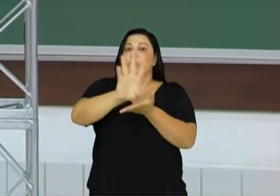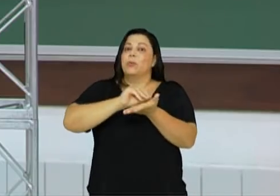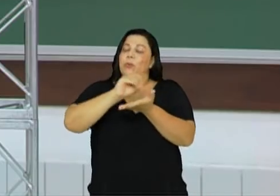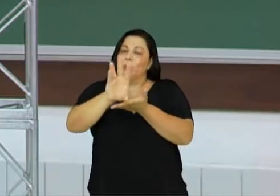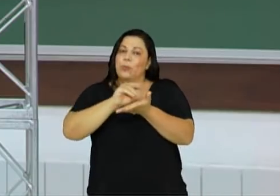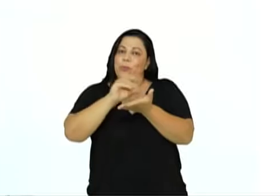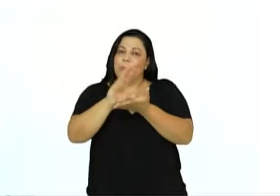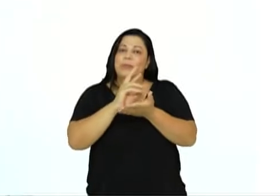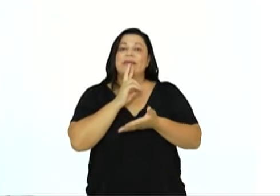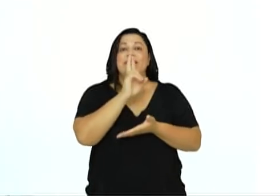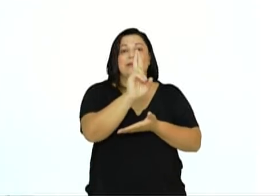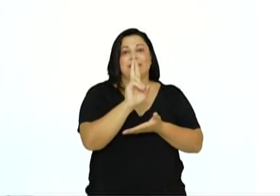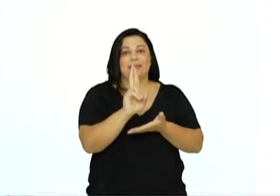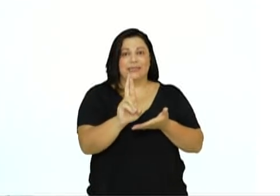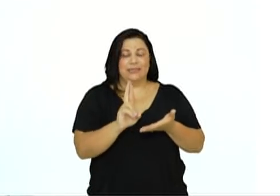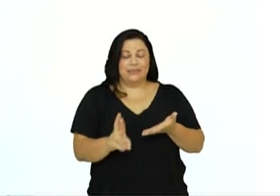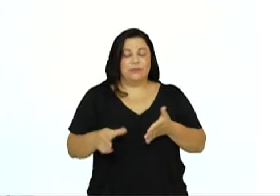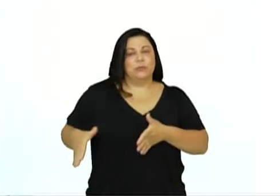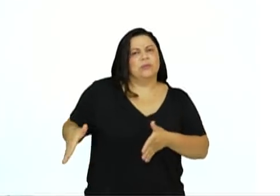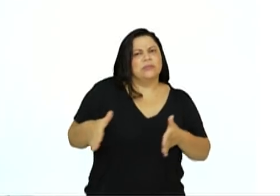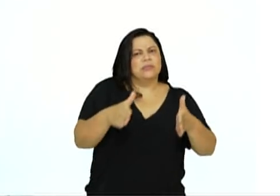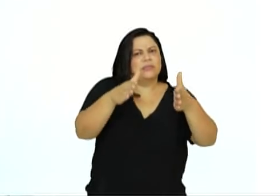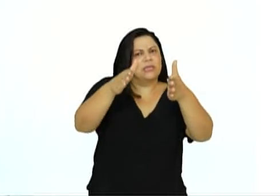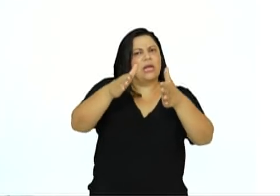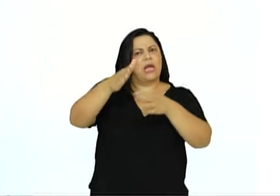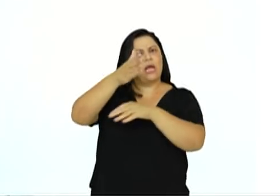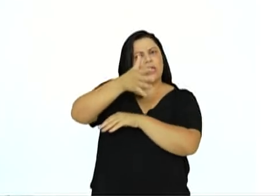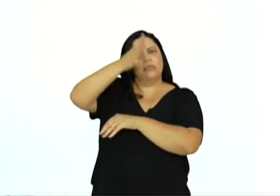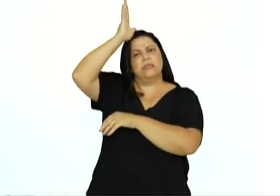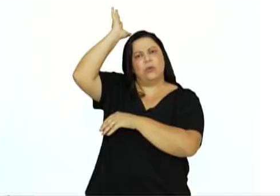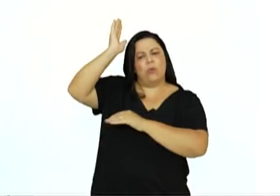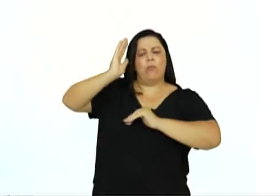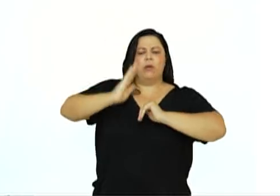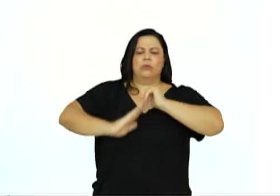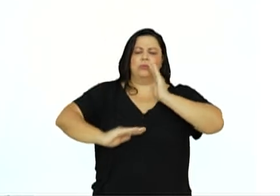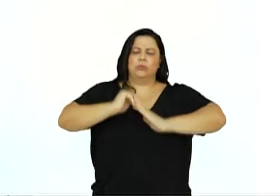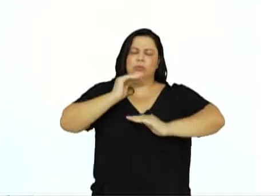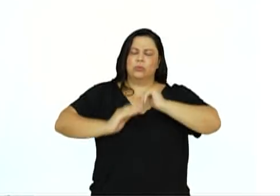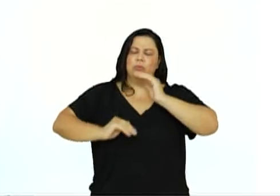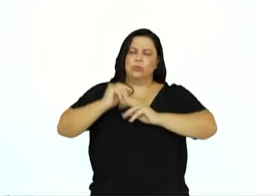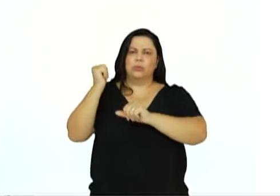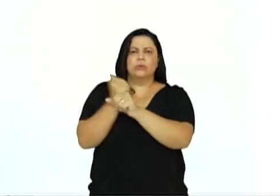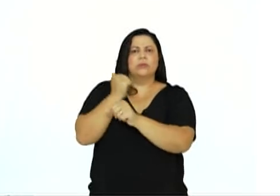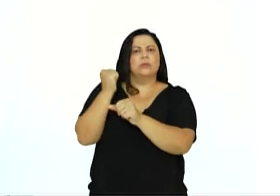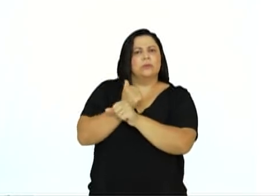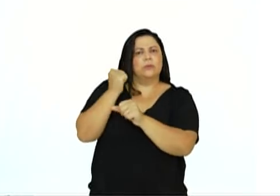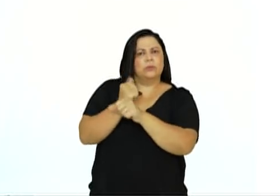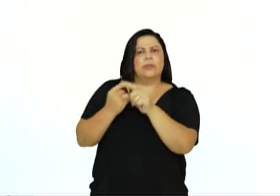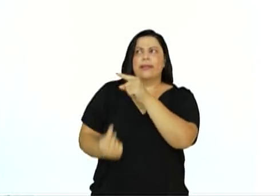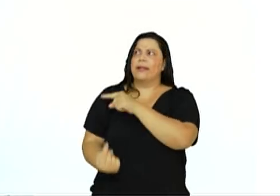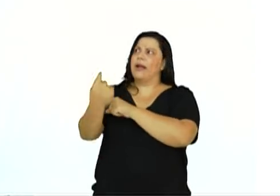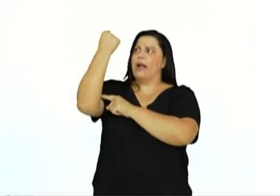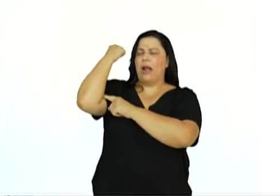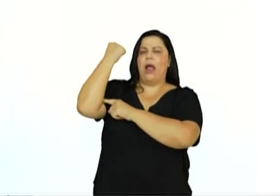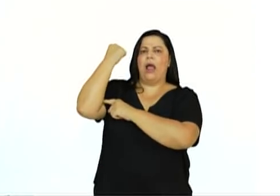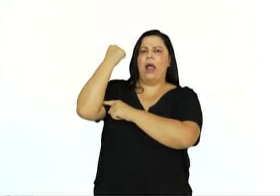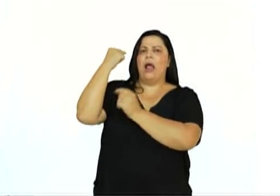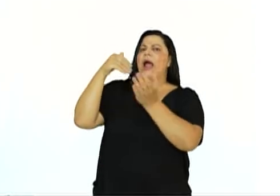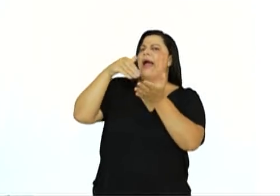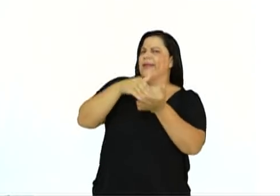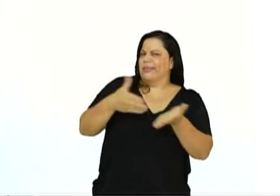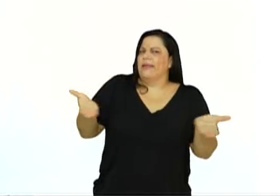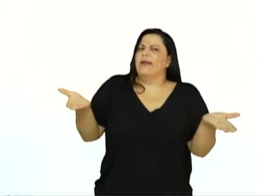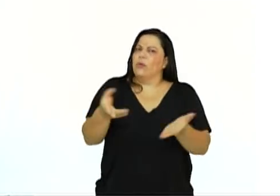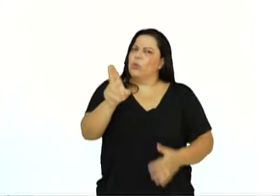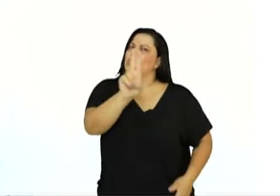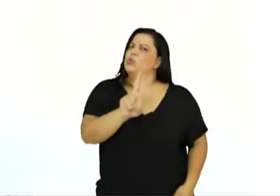caderno e responda. As estradas romanas construídas lá no Império Romano, elas ainda são utilizadas nos dias